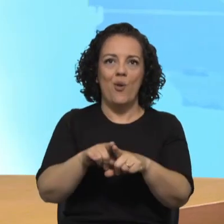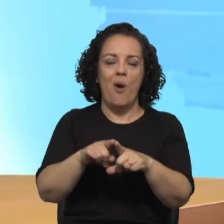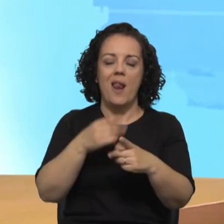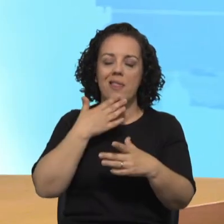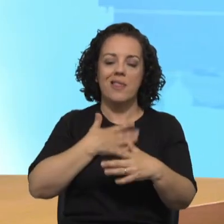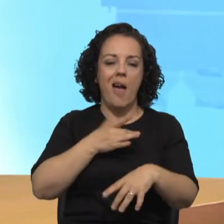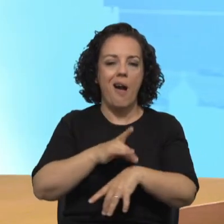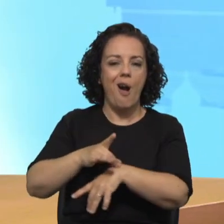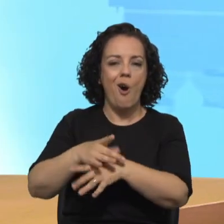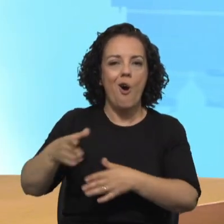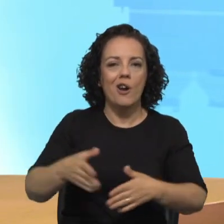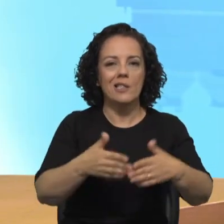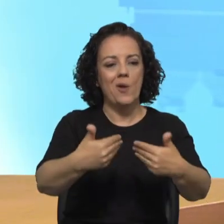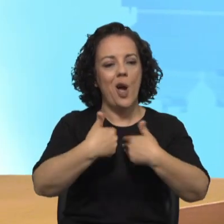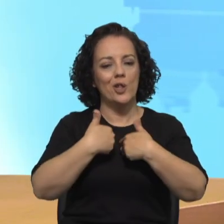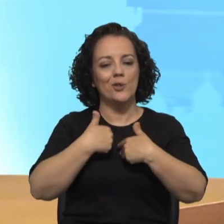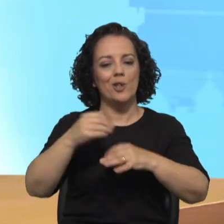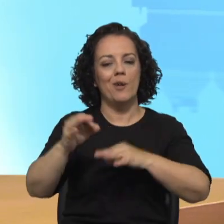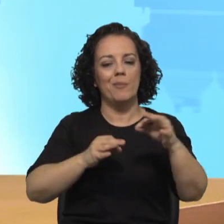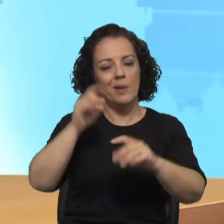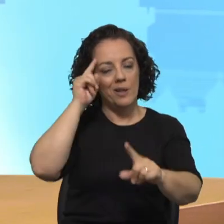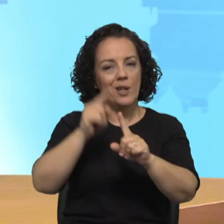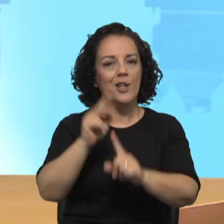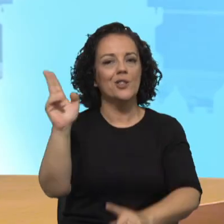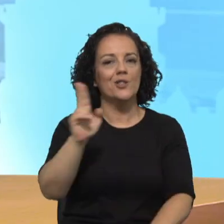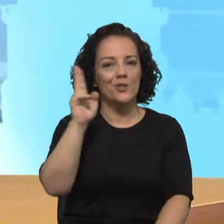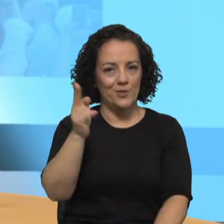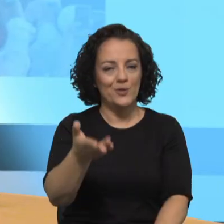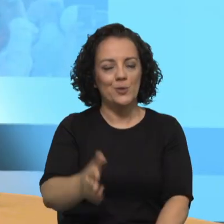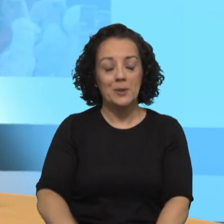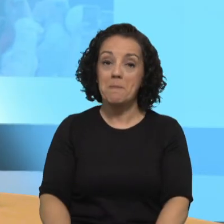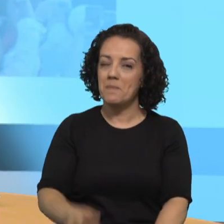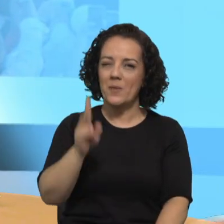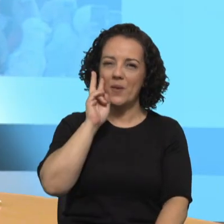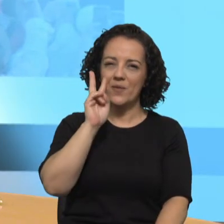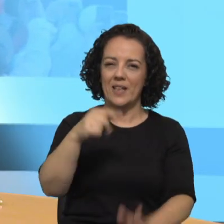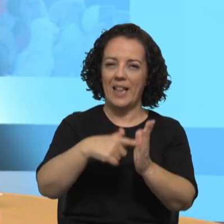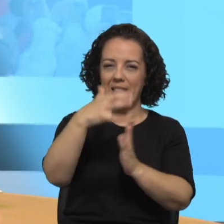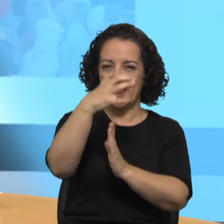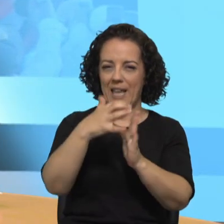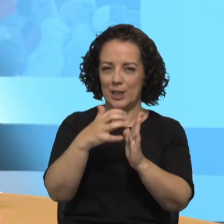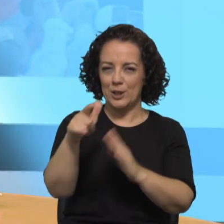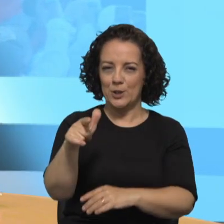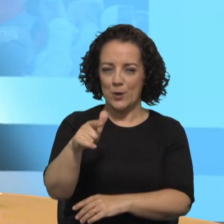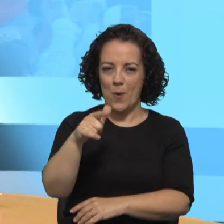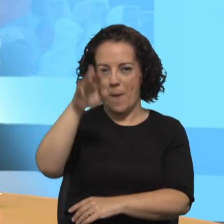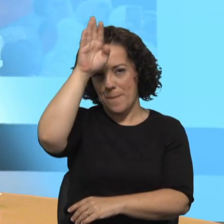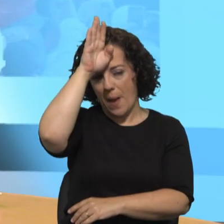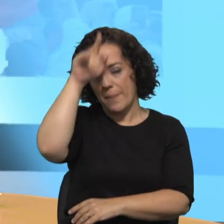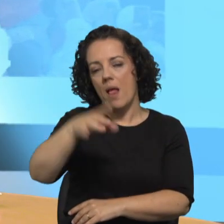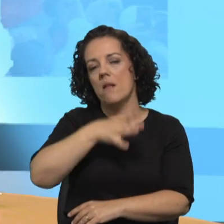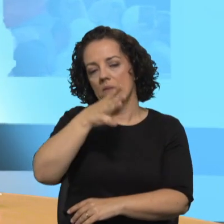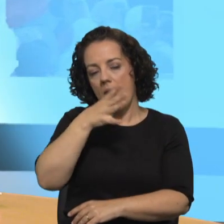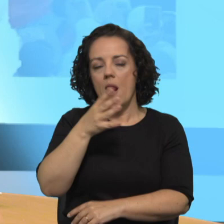orientação de ajuda para preparar as Jornadas Mundiais da Juventude. E vamos a essa mensagem, a esse texto do Papa. Claro que ele fala muito sobre